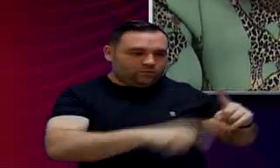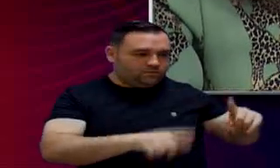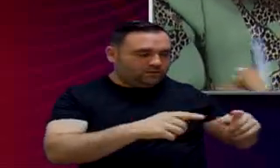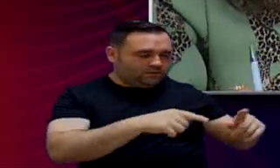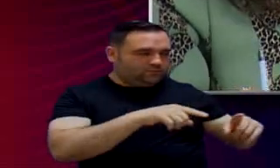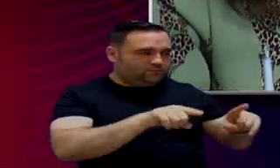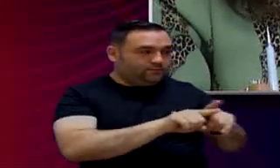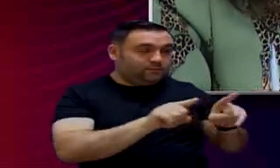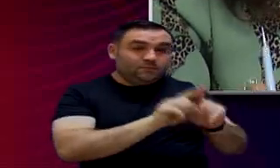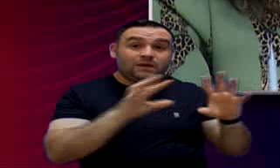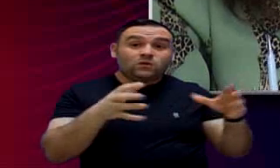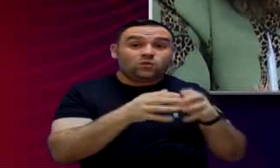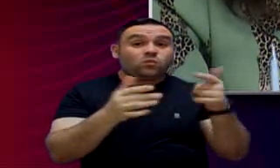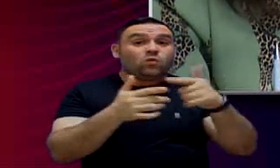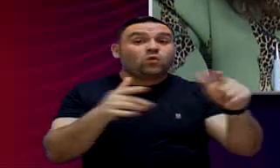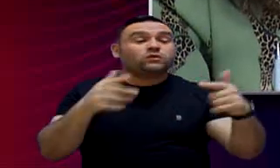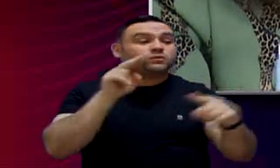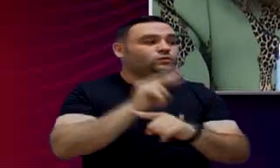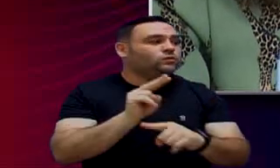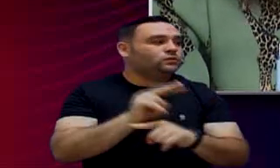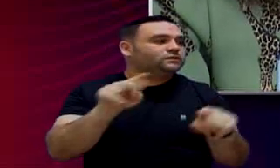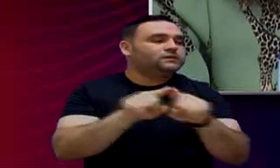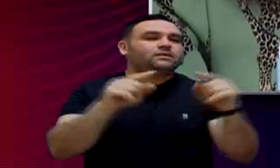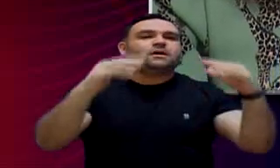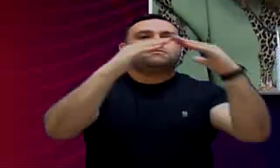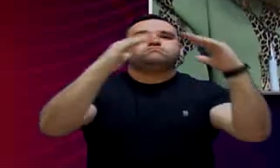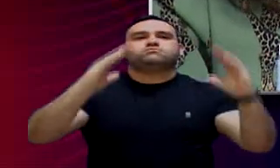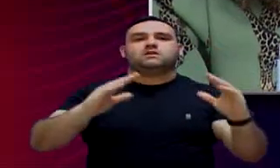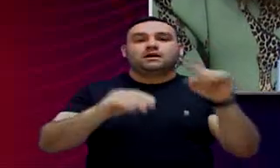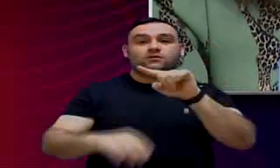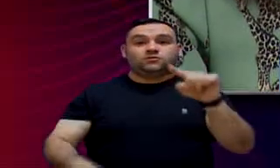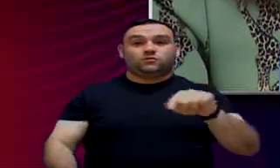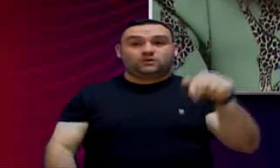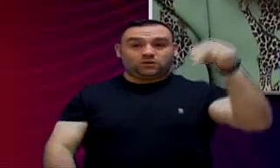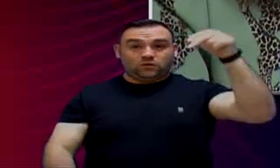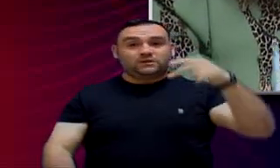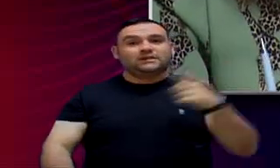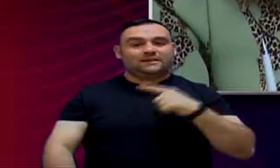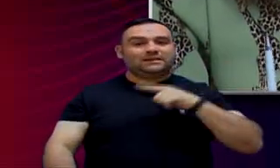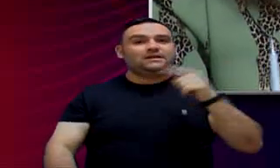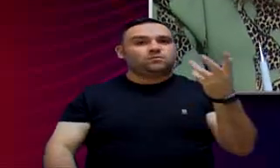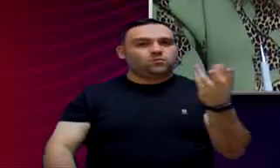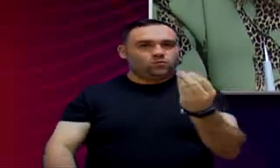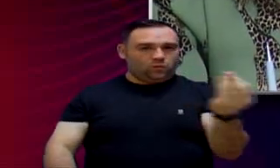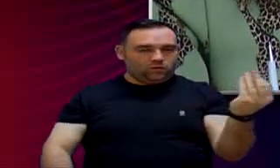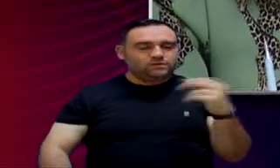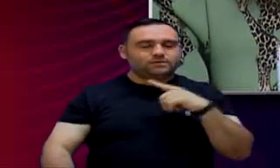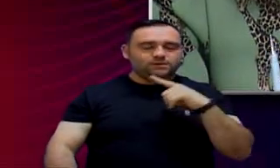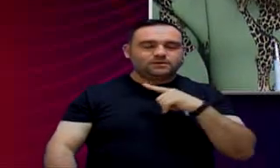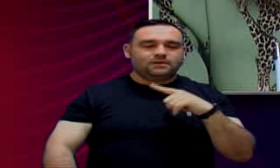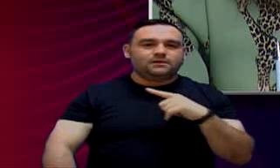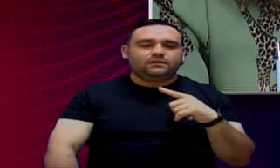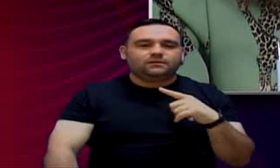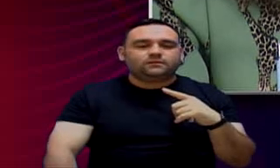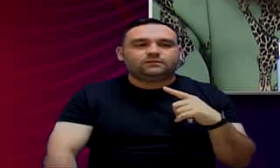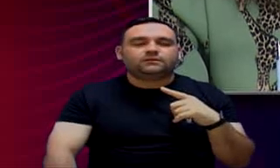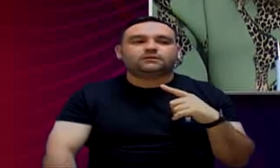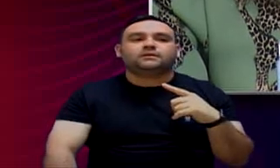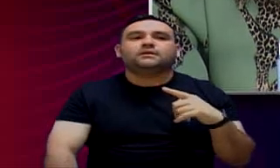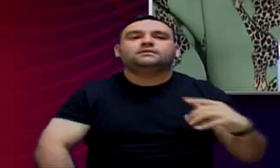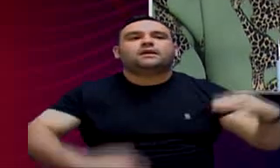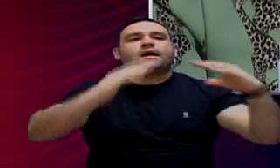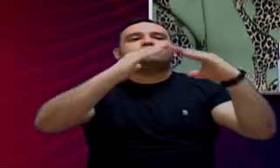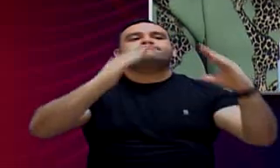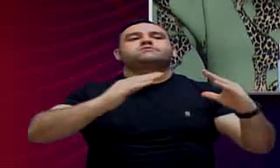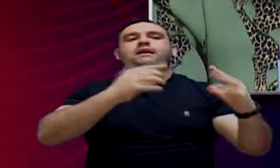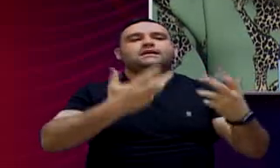e a gente tem uma equipe cuidando exatamente desses galpões zona norte é muito mais Reincidente a gente tem muito mais índice de